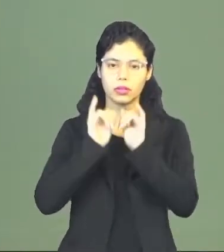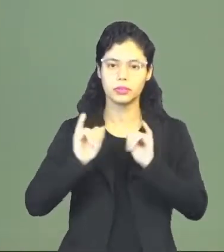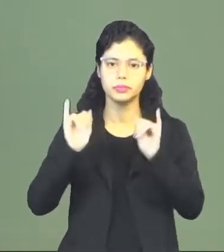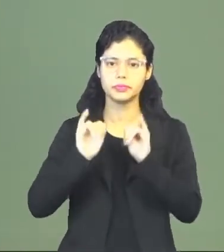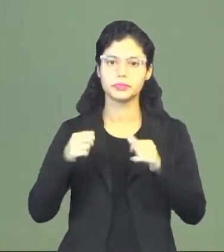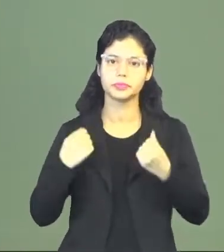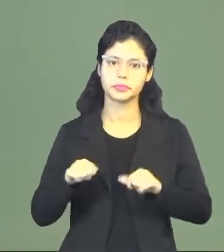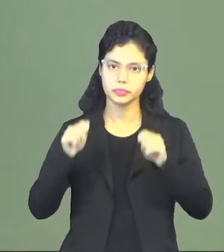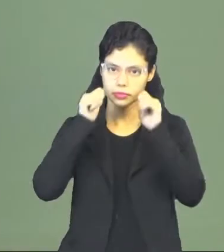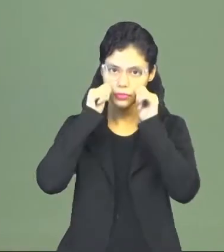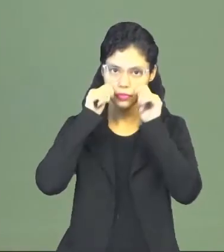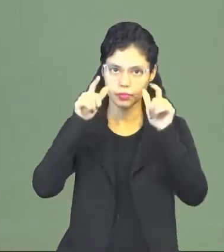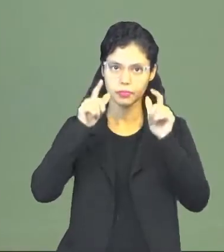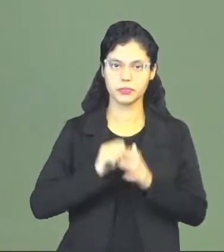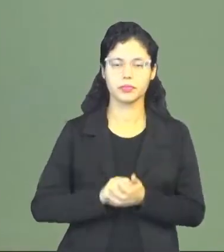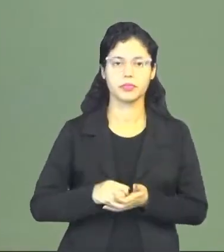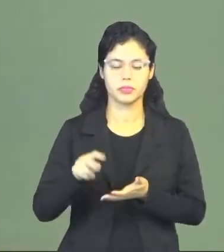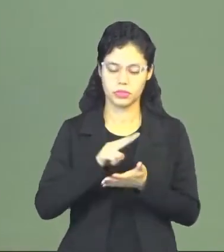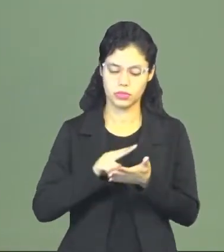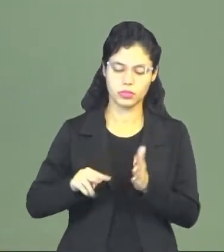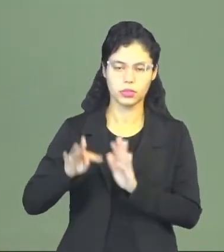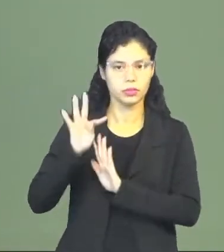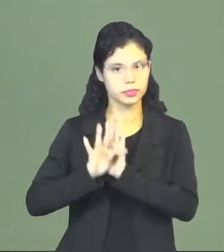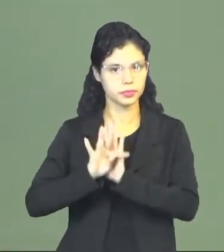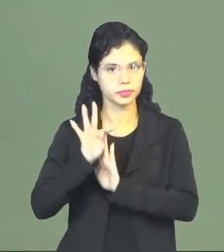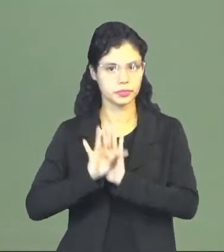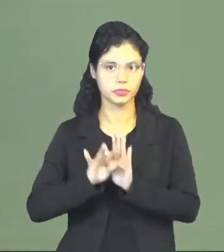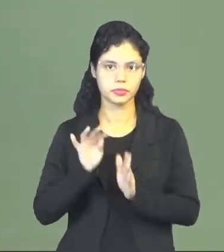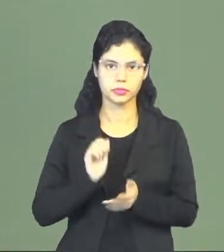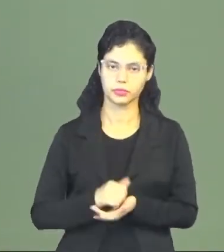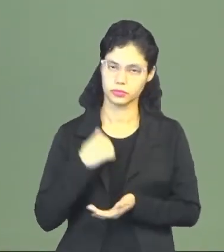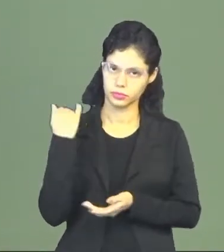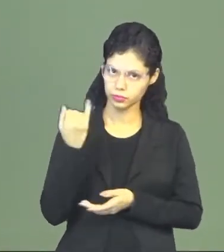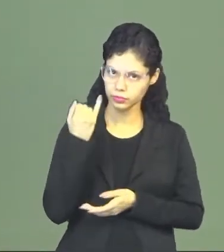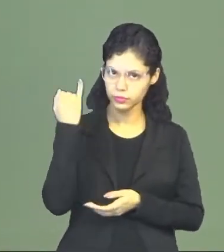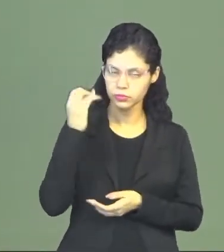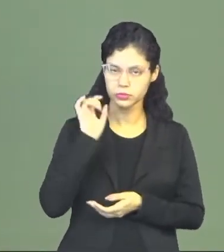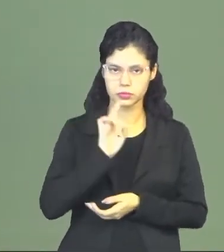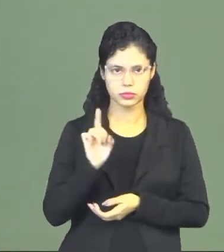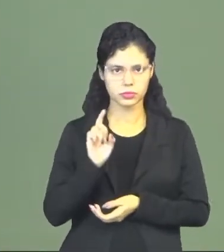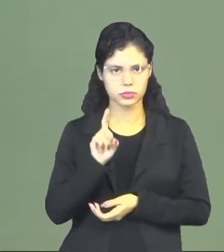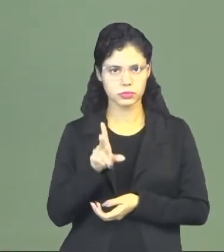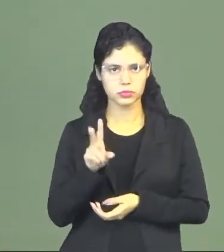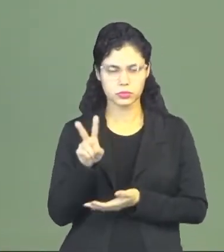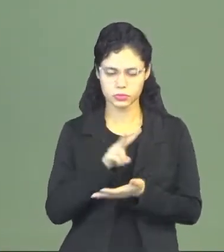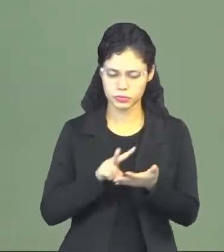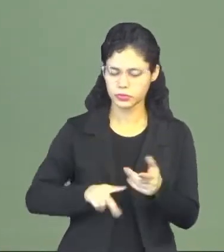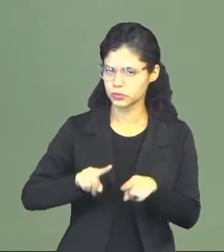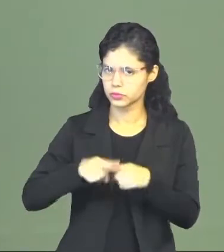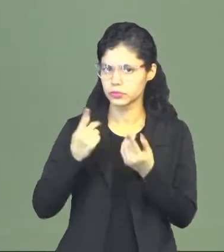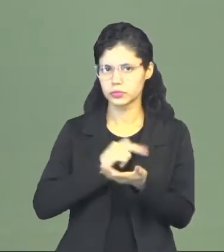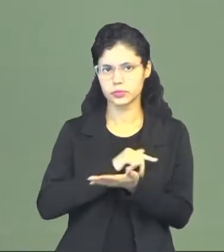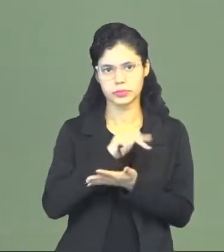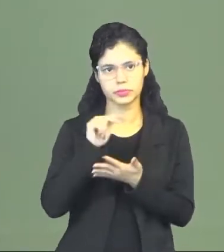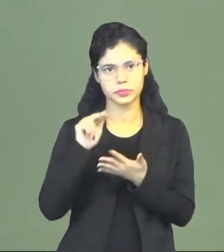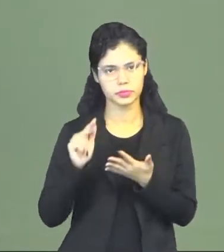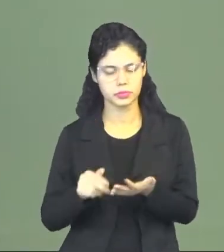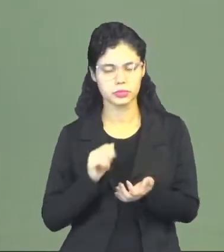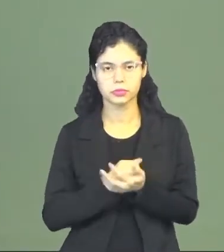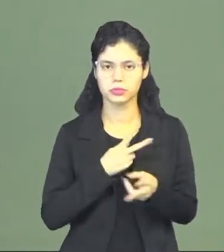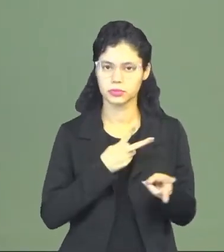gente tem que ter mais atenção ainda ao ler o texto, né? E é importante não só uma leitura, mas várias leituras para a gente